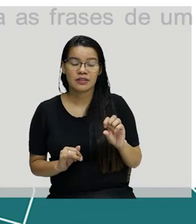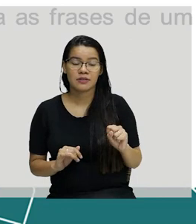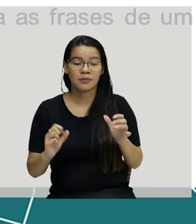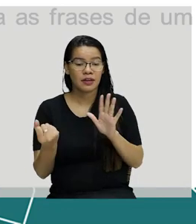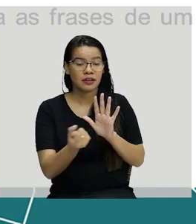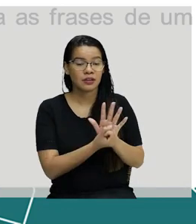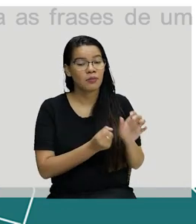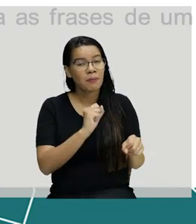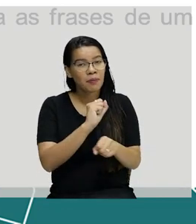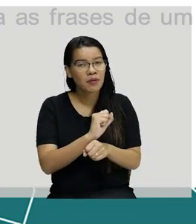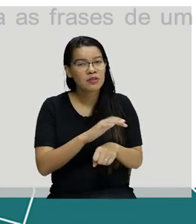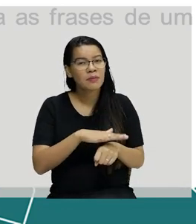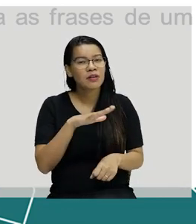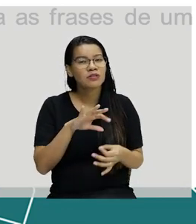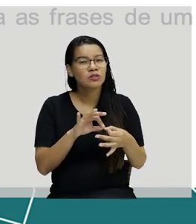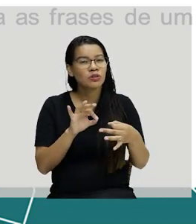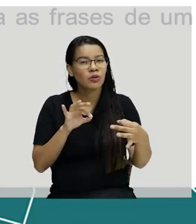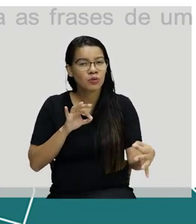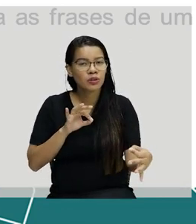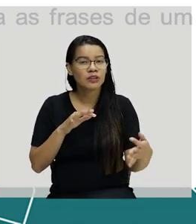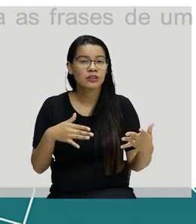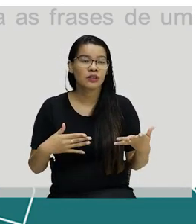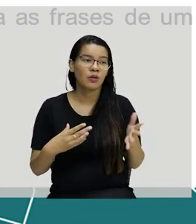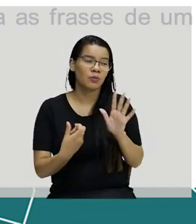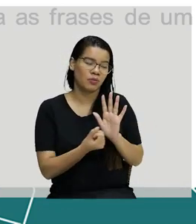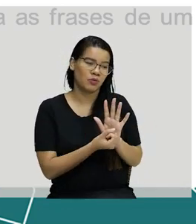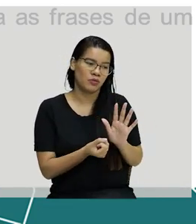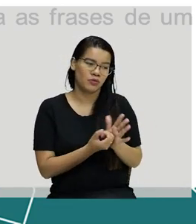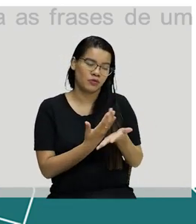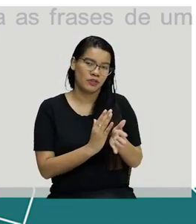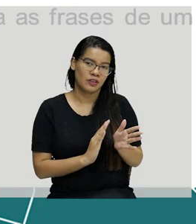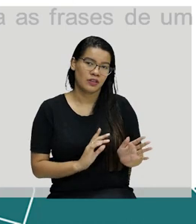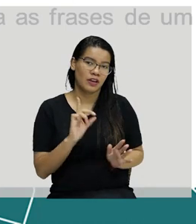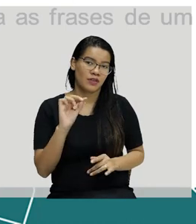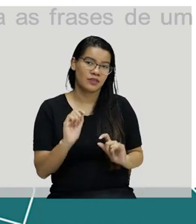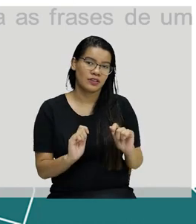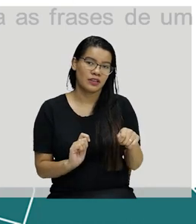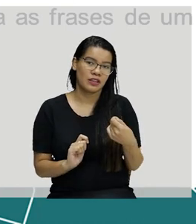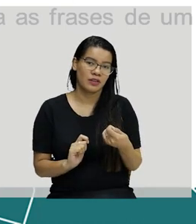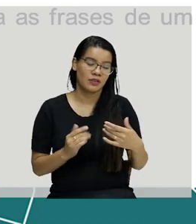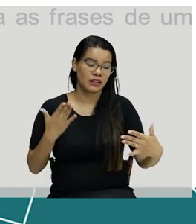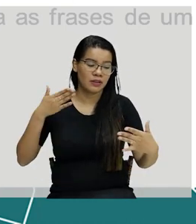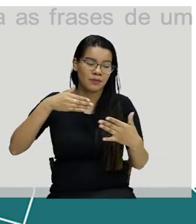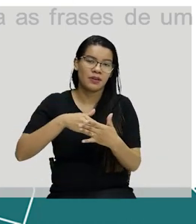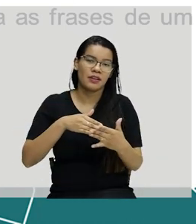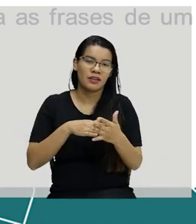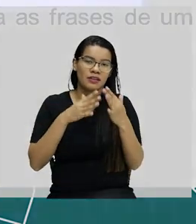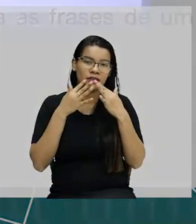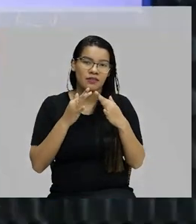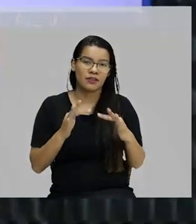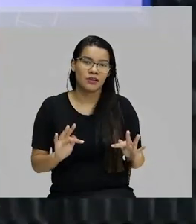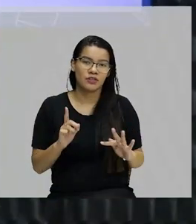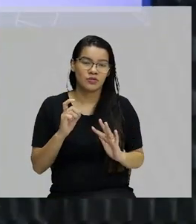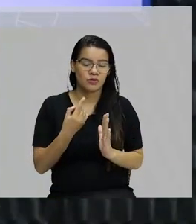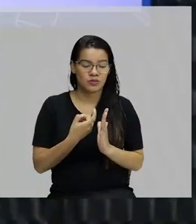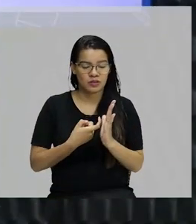mais longa de tal modo o ponto final é um sinal de pontuação que delimita as frases de um texto apontando o ter